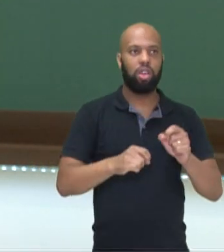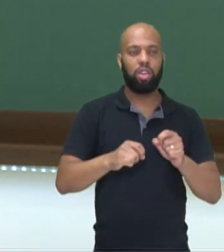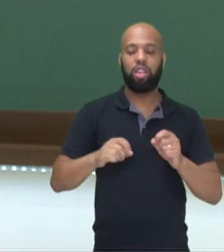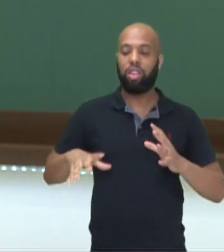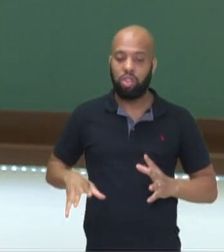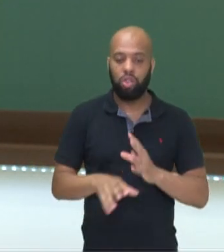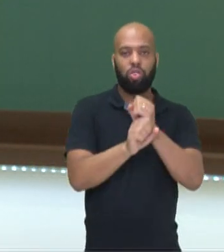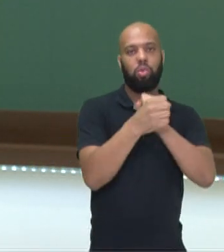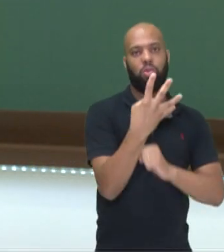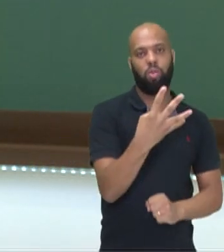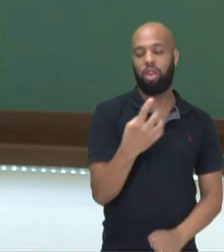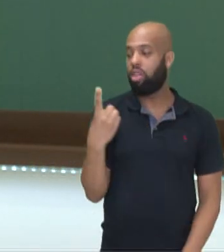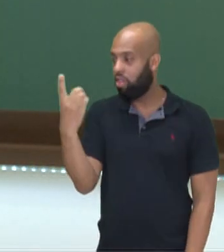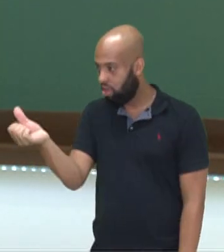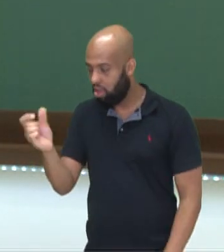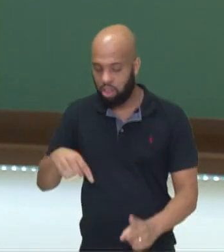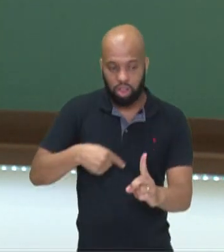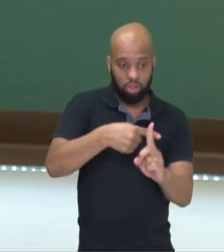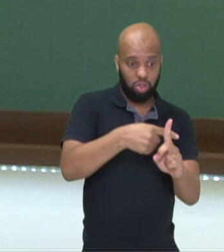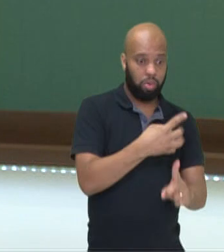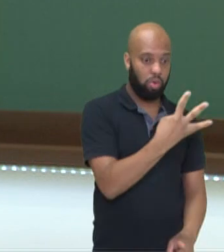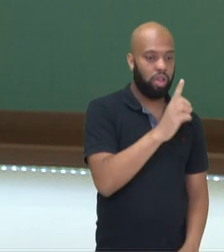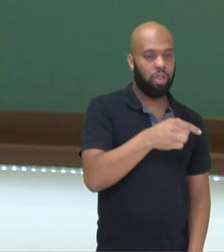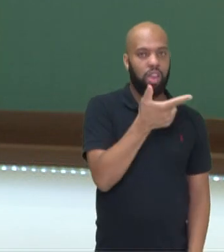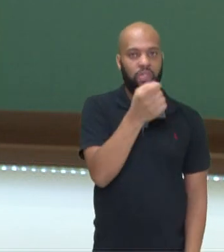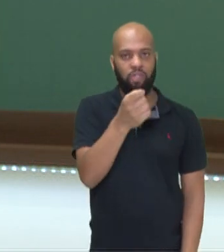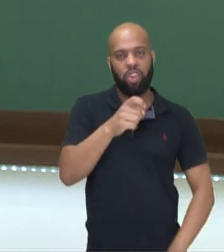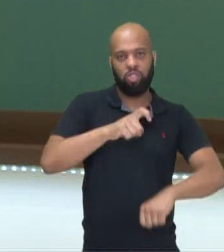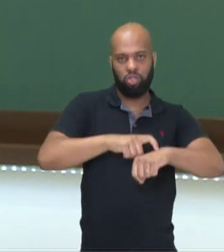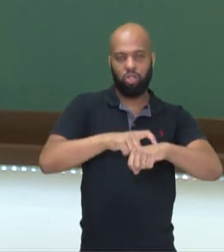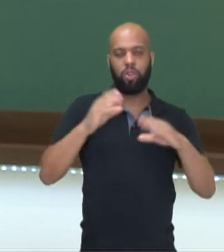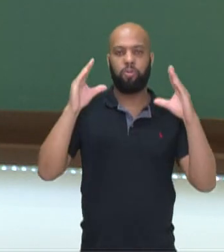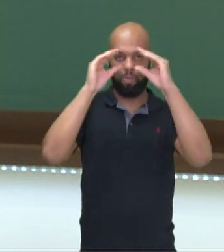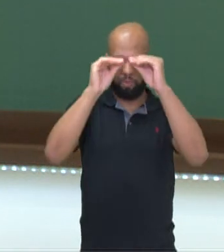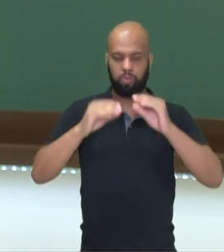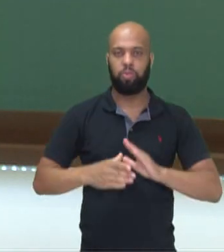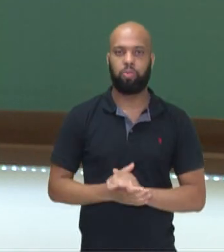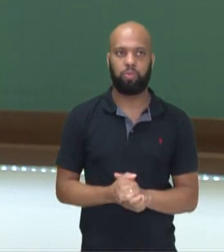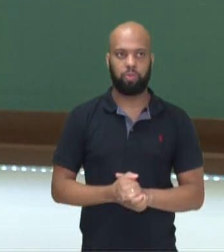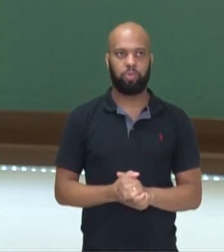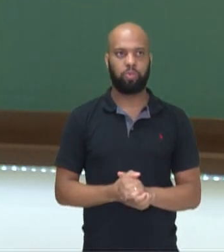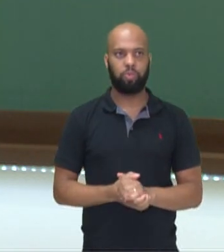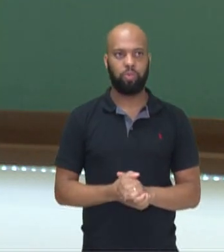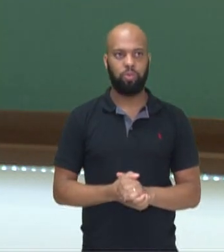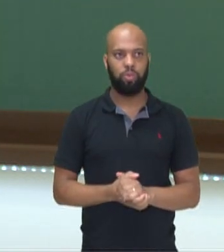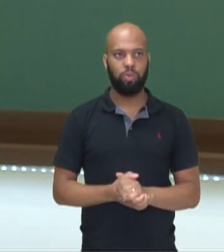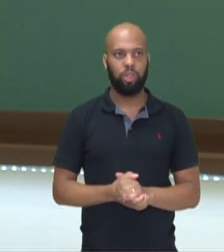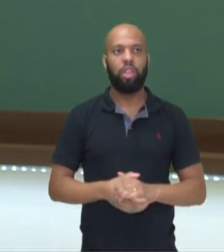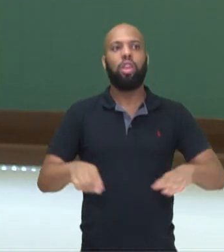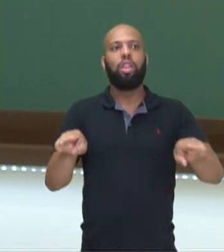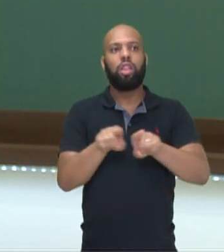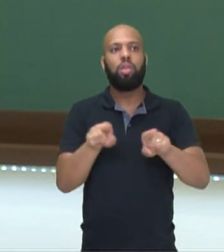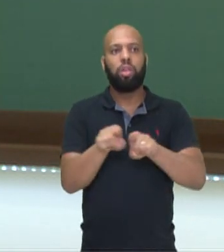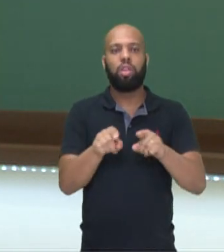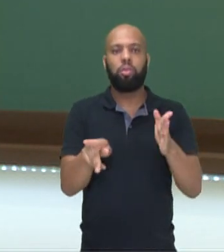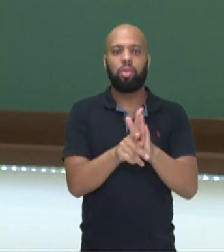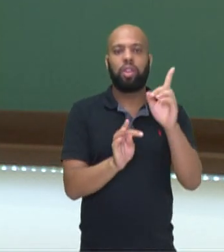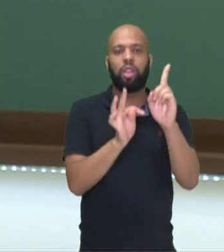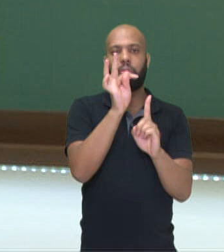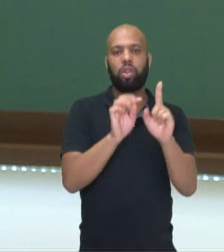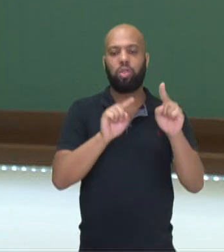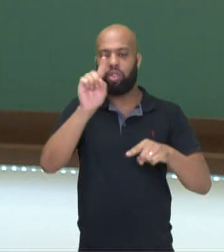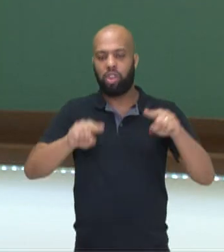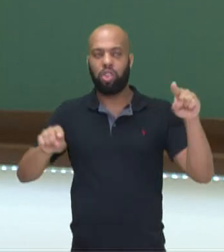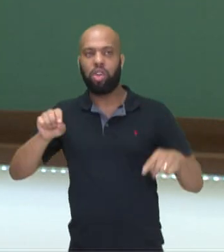horas. Se aqui é 16 horas, mais as 4 da diferença, isso dá um total de 20 horas. Mesma situação para variação de temperatura.